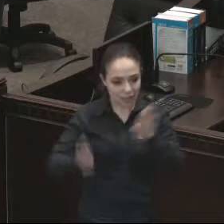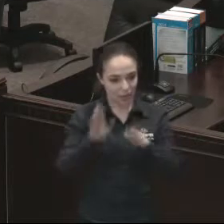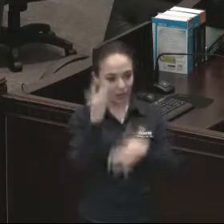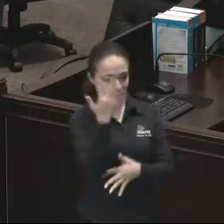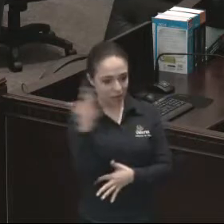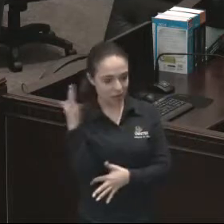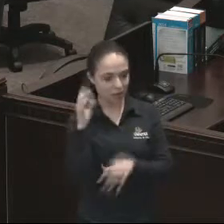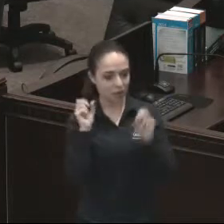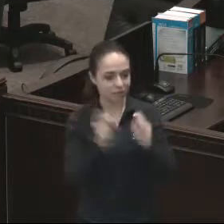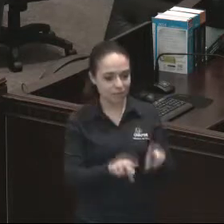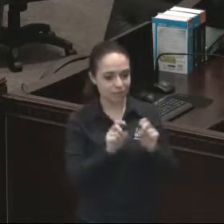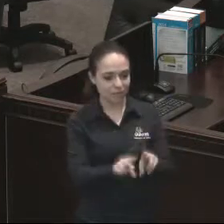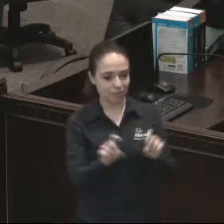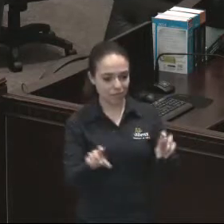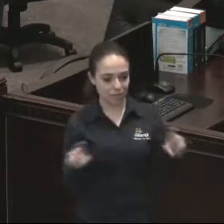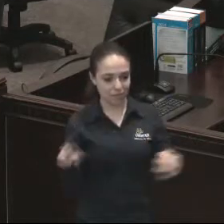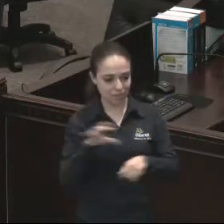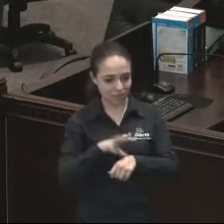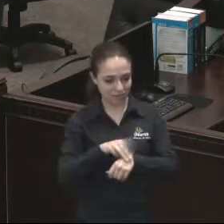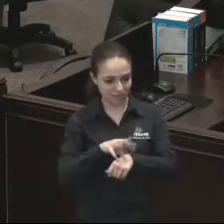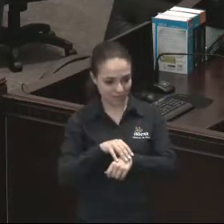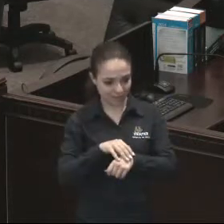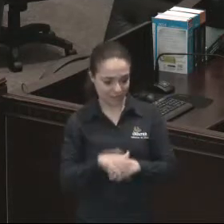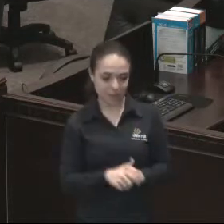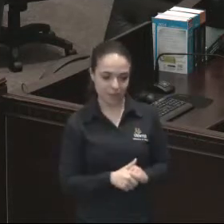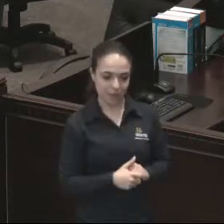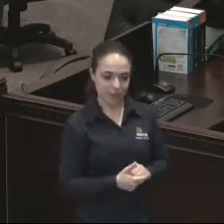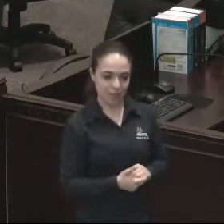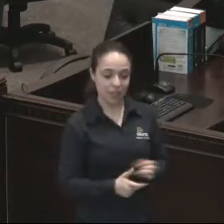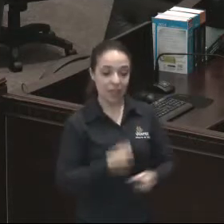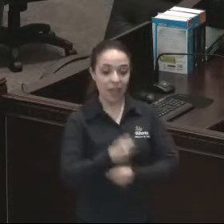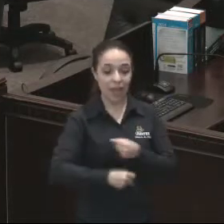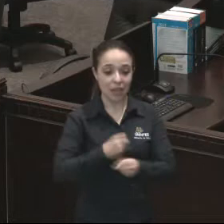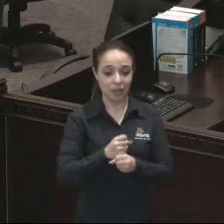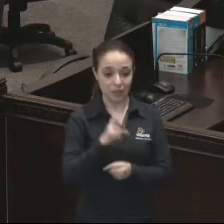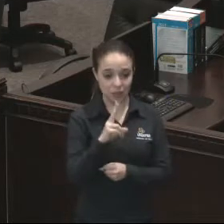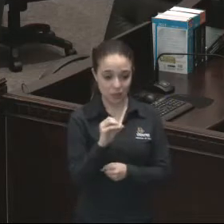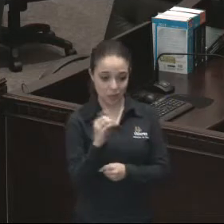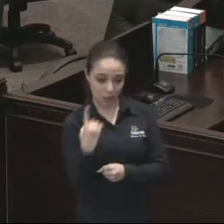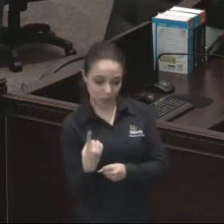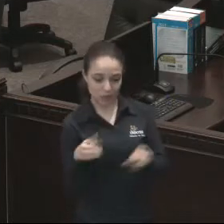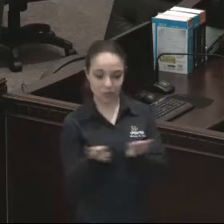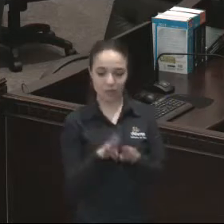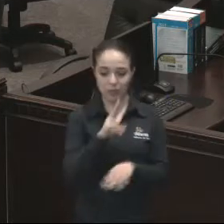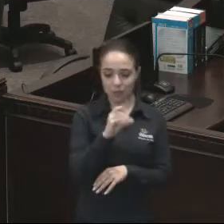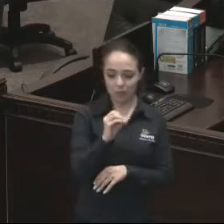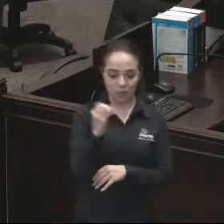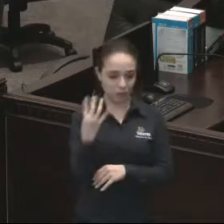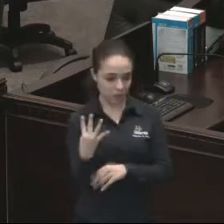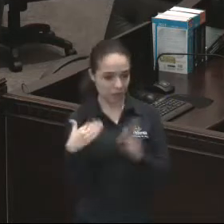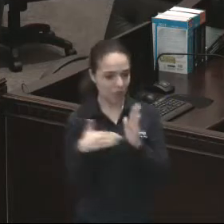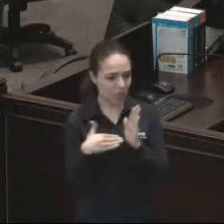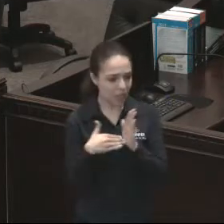dessas drogas que elas vendem. Em 2001 e 2004, eles estabeleceram um nível mínimo